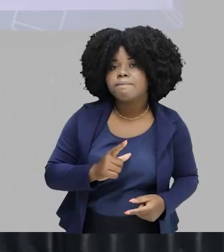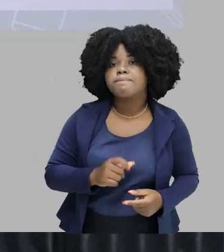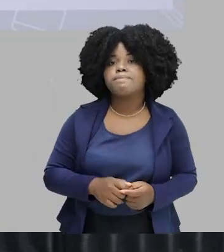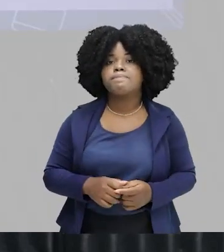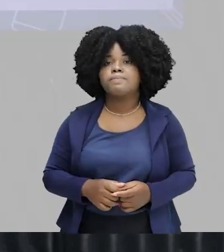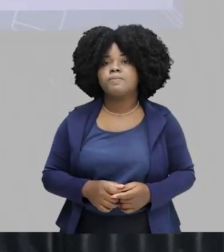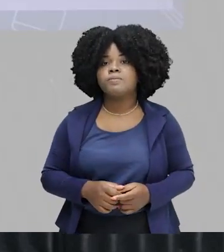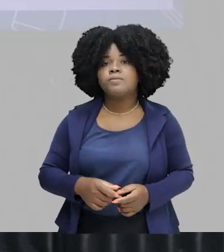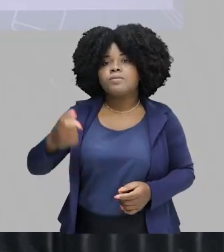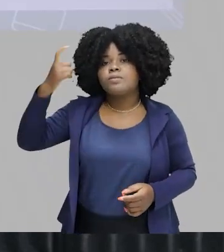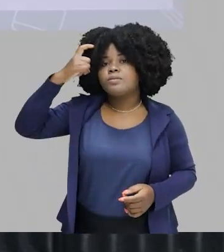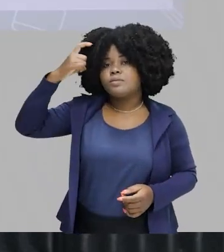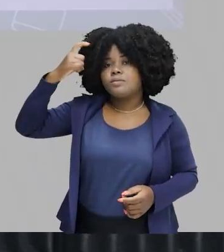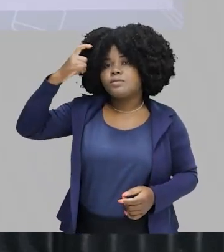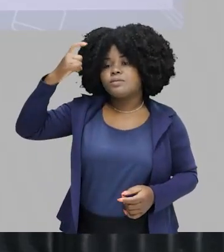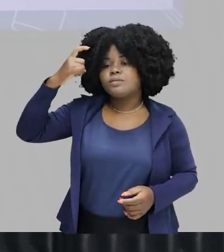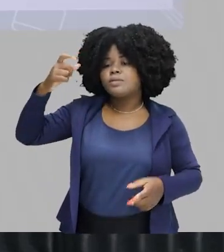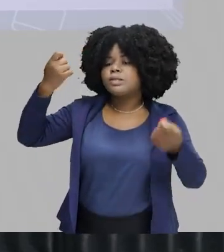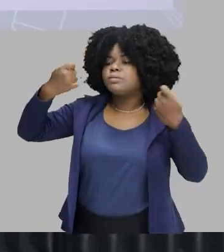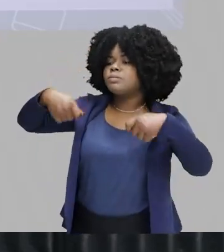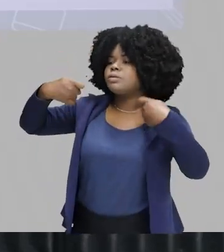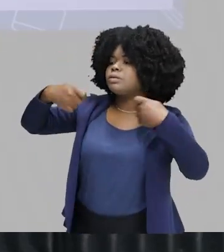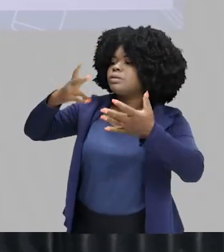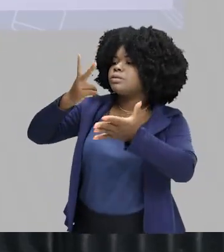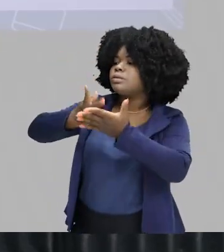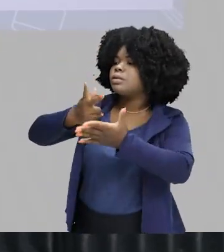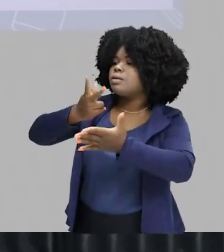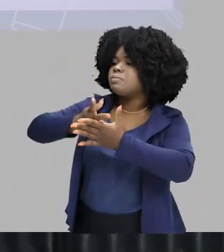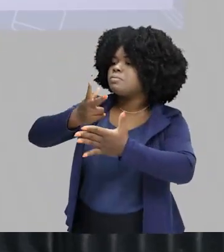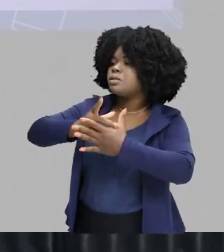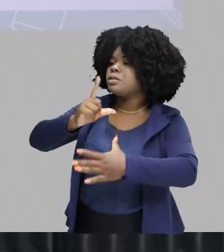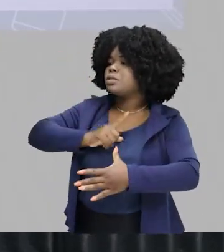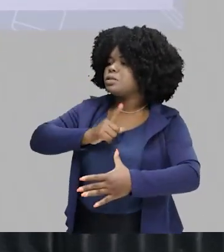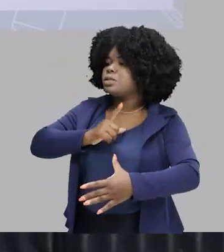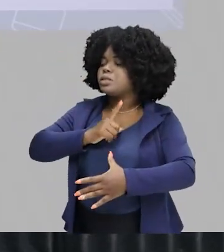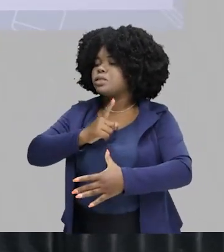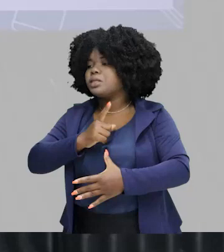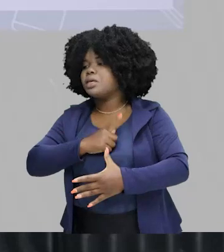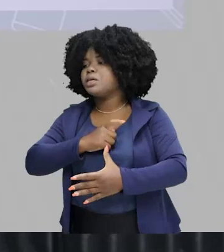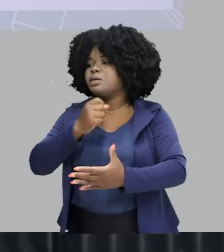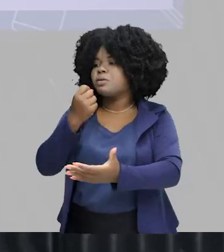a necessidade de sempre atualizarmos o nosso aparelho eletrônico, o nosso